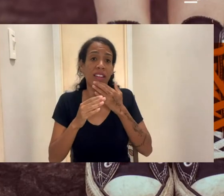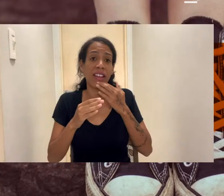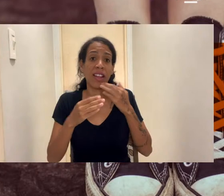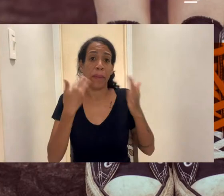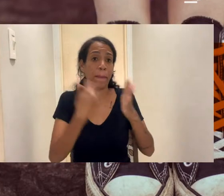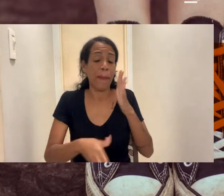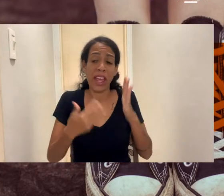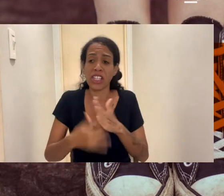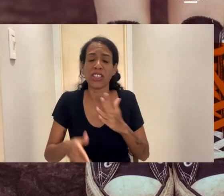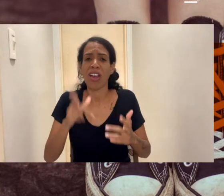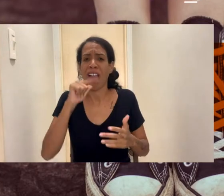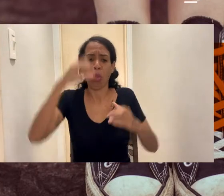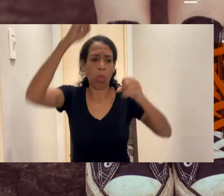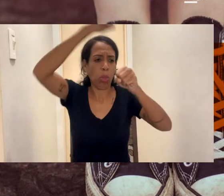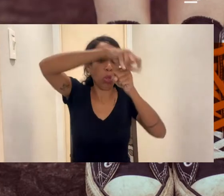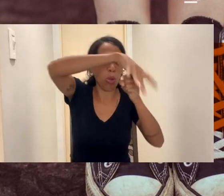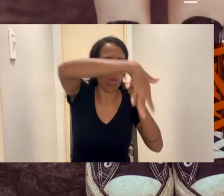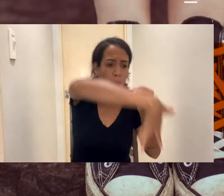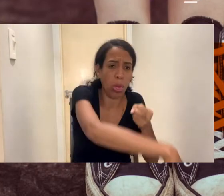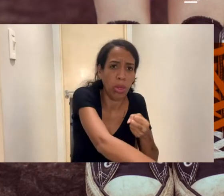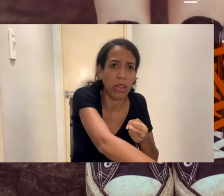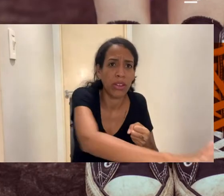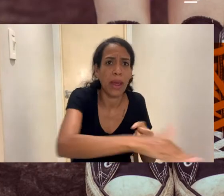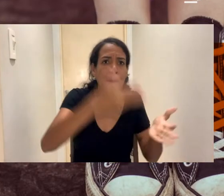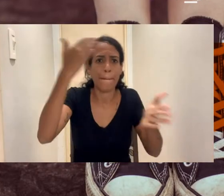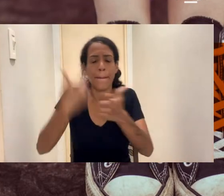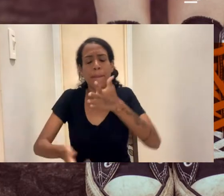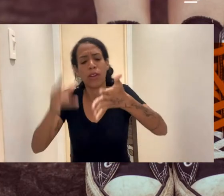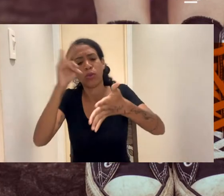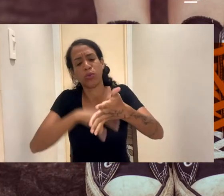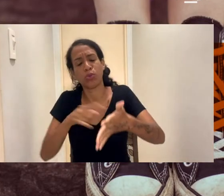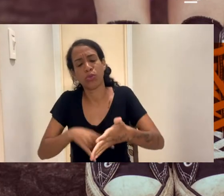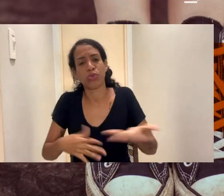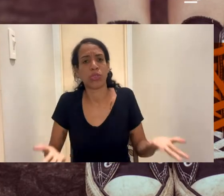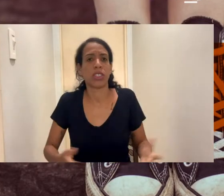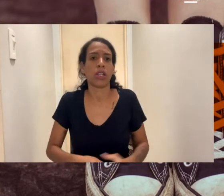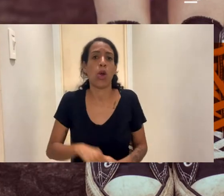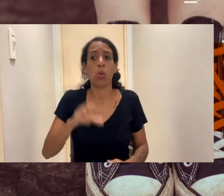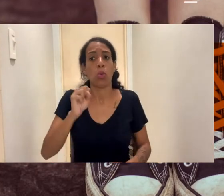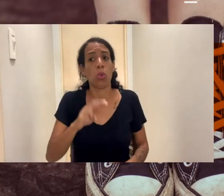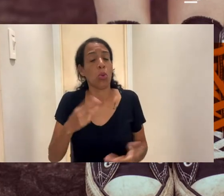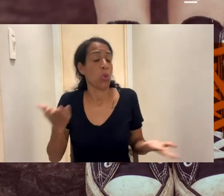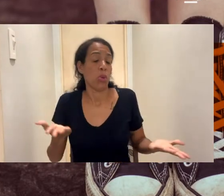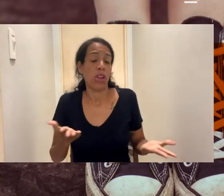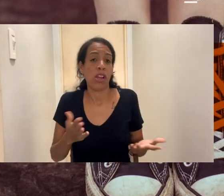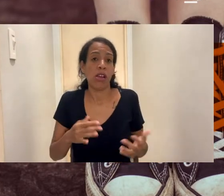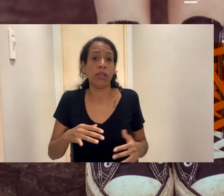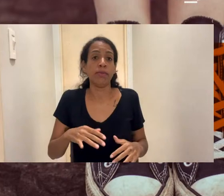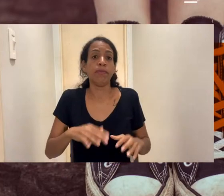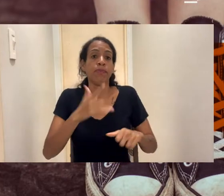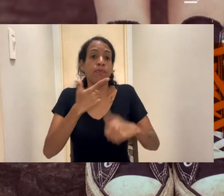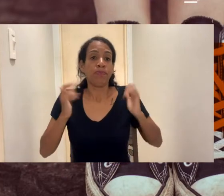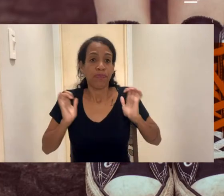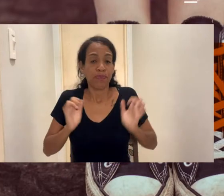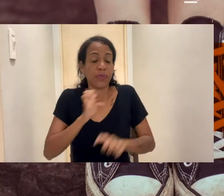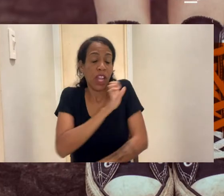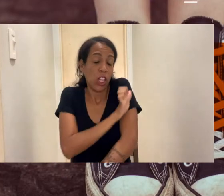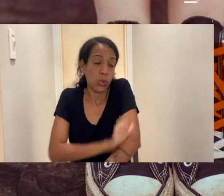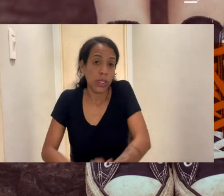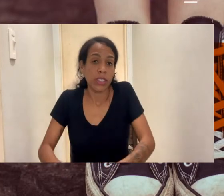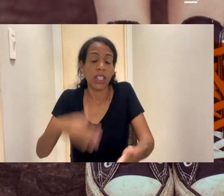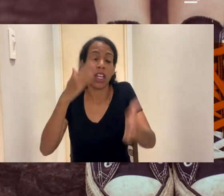perdidas por enchentes e acabaram perdendo a sua documentação, ou acesso à educação, à